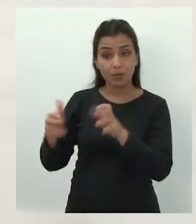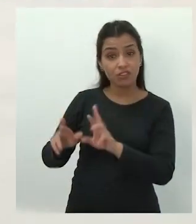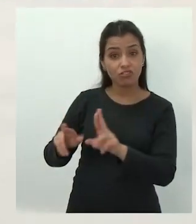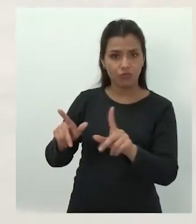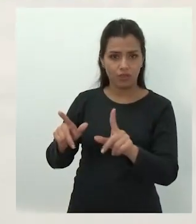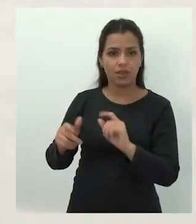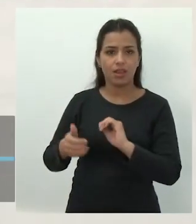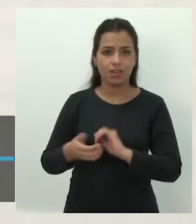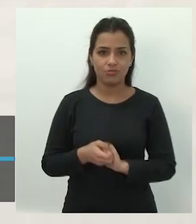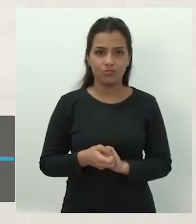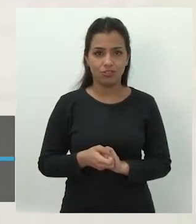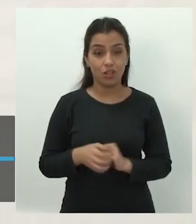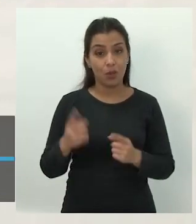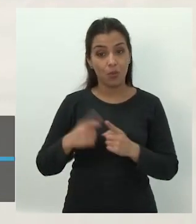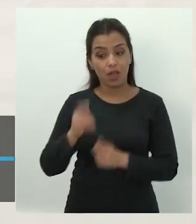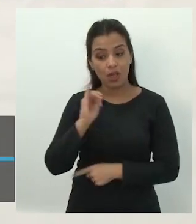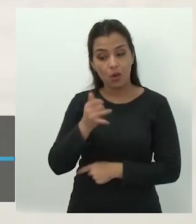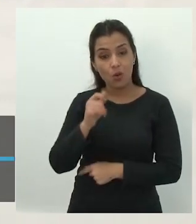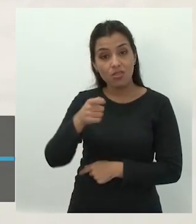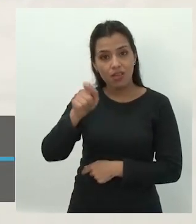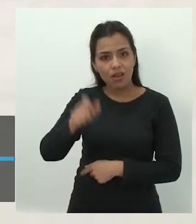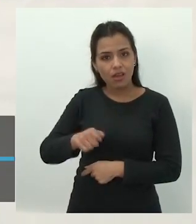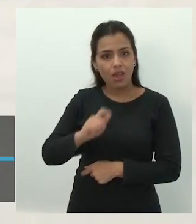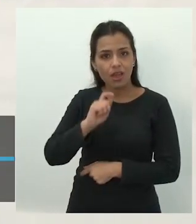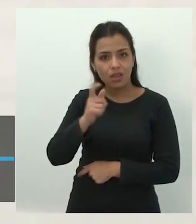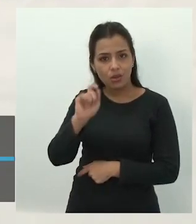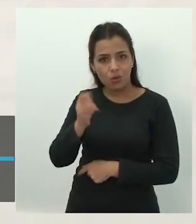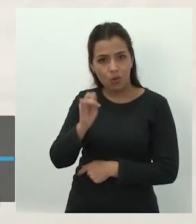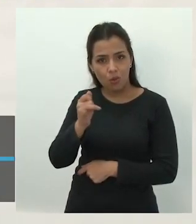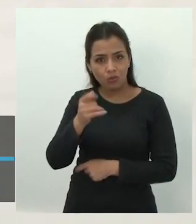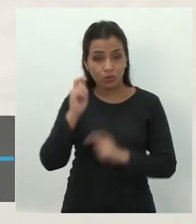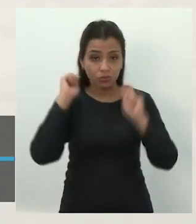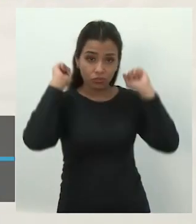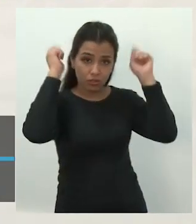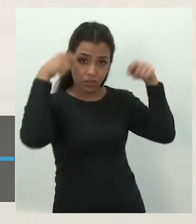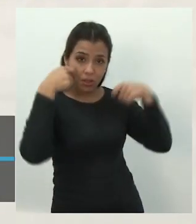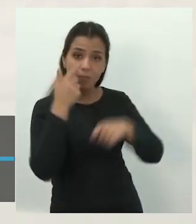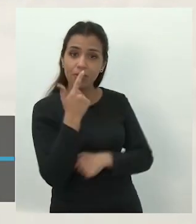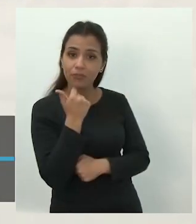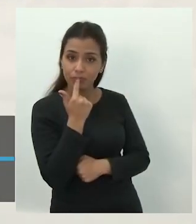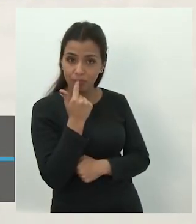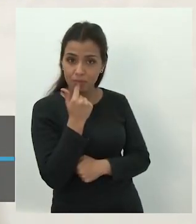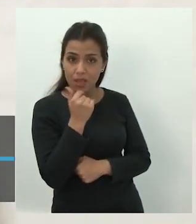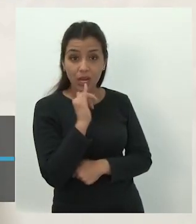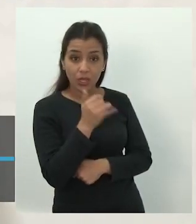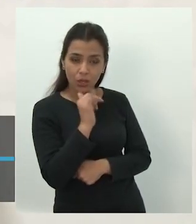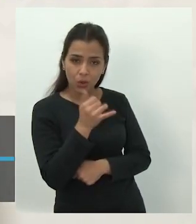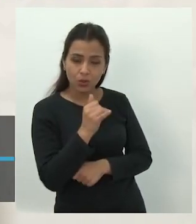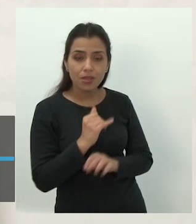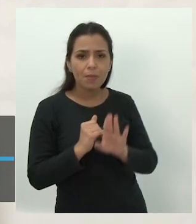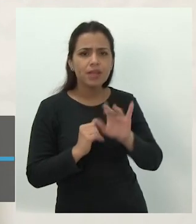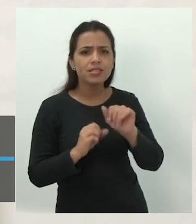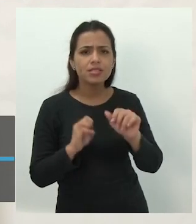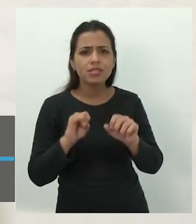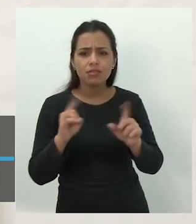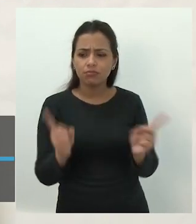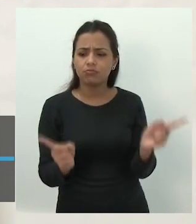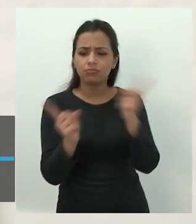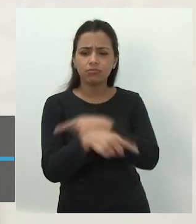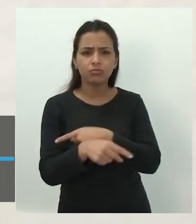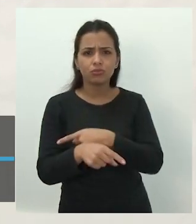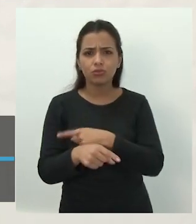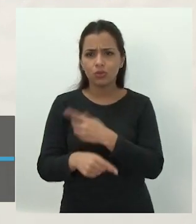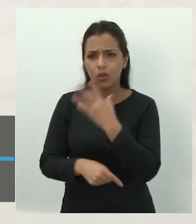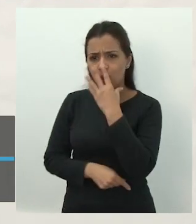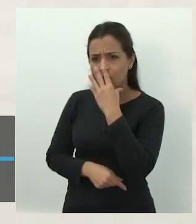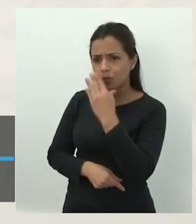né, pela ótica da Chapeuzinho, né, da sua avó, que o lobo é mau, que engana. Mas e a versão do lobo? Né? Será que a gente já parou para